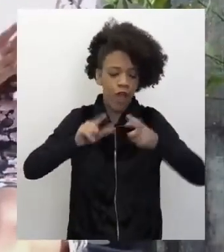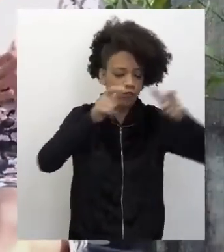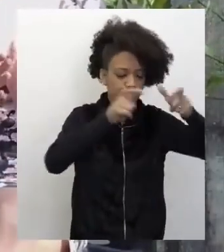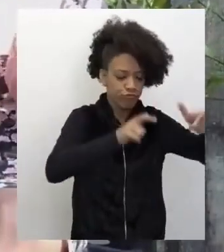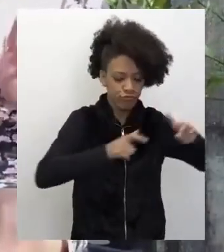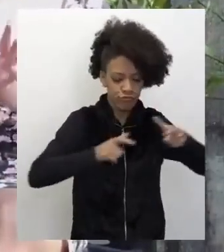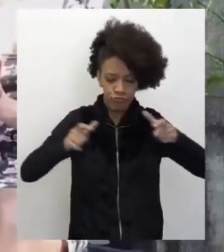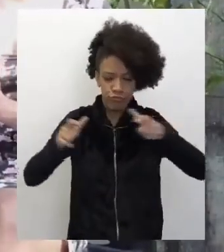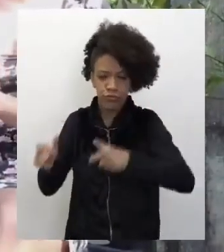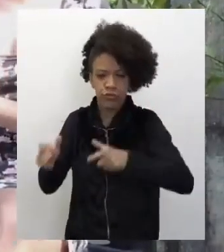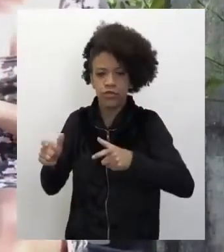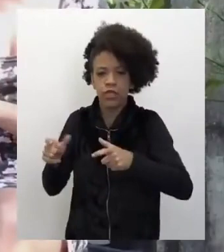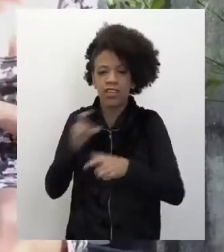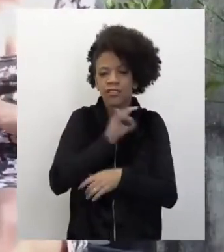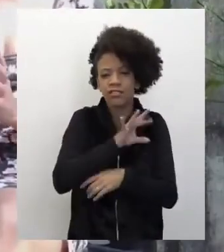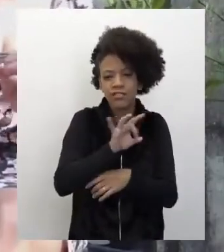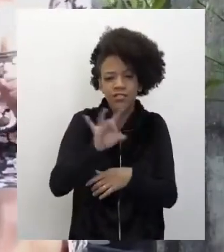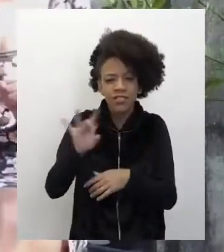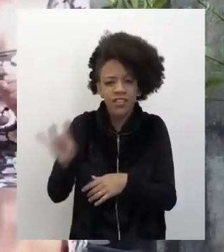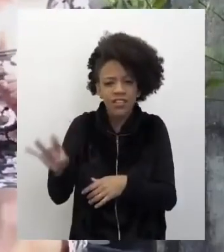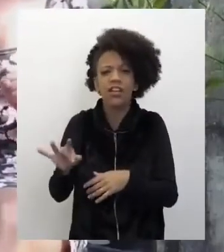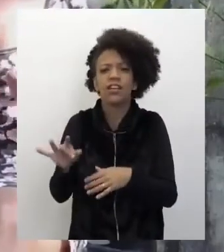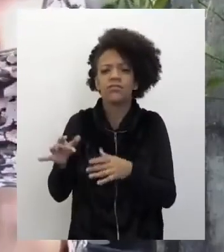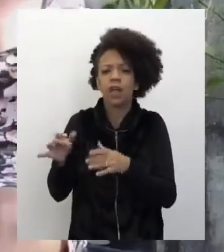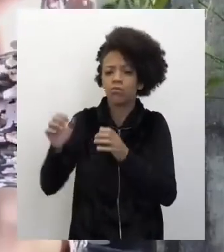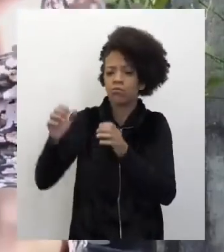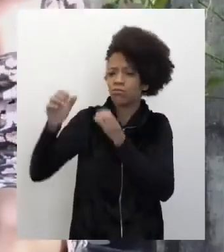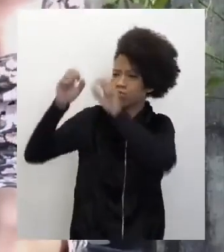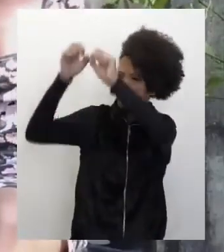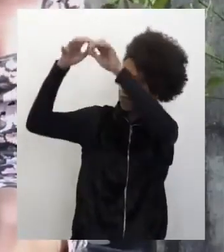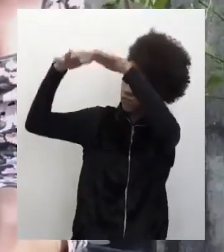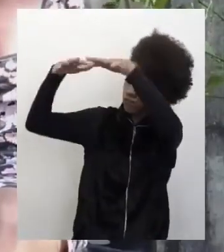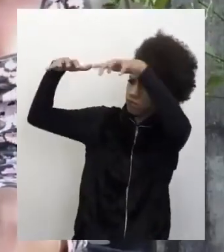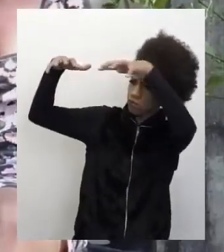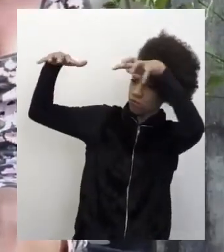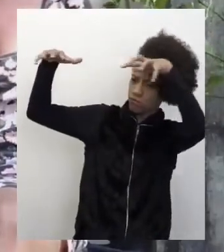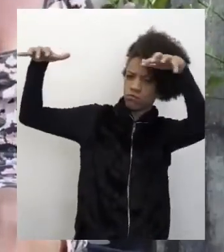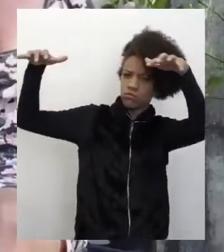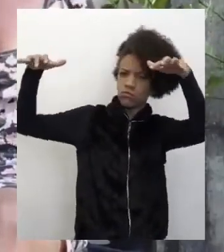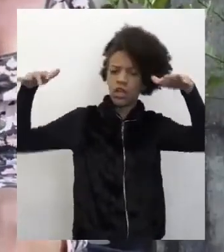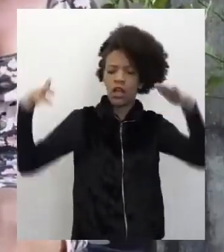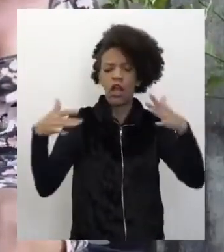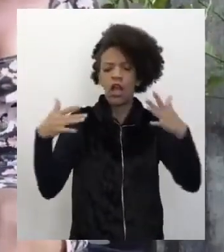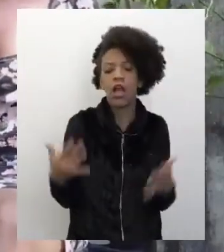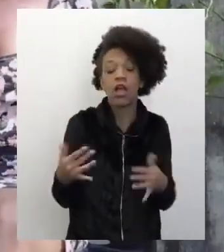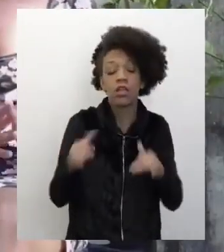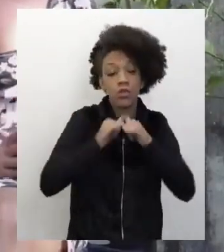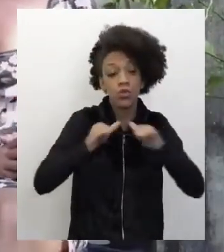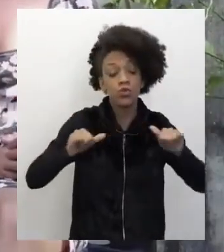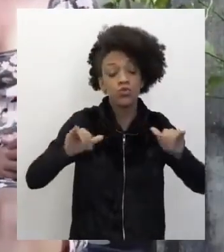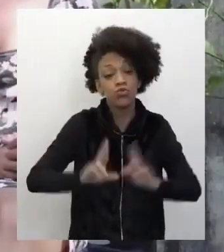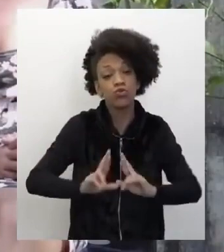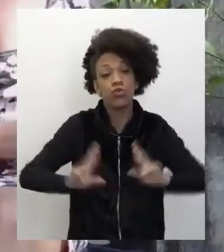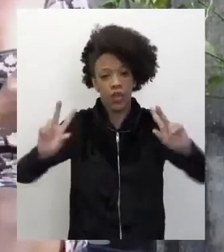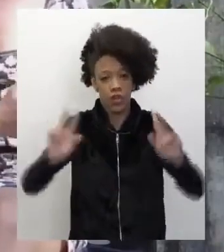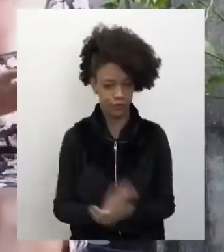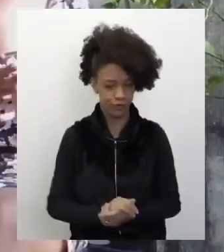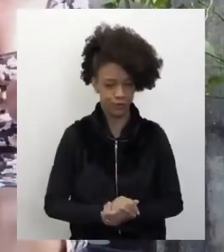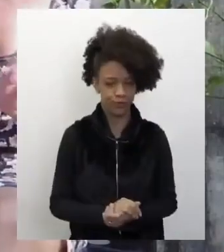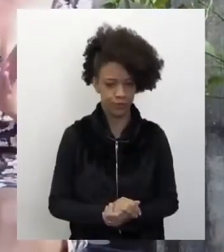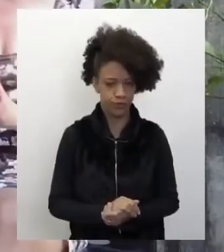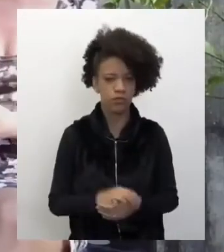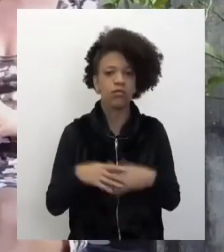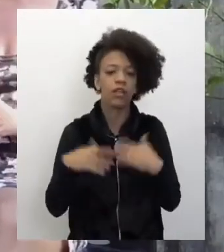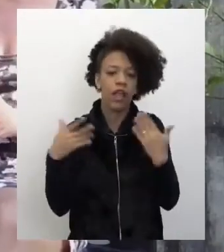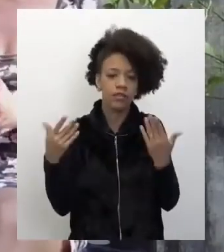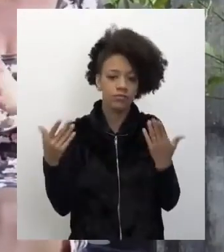cada coisa na superfície terrestre absorve ou reflete essa radiação de uma maneira diferente. Assim, ele